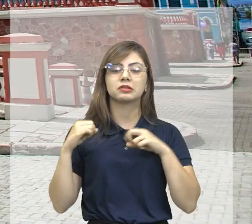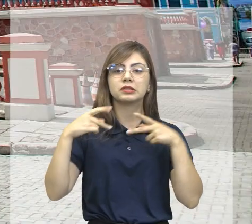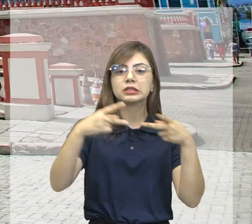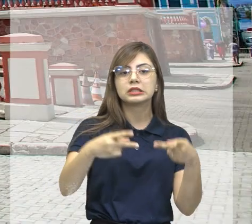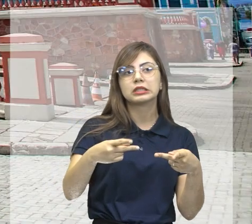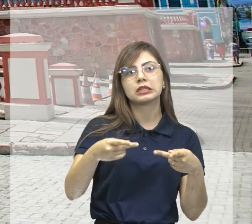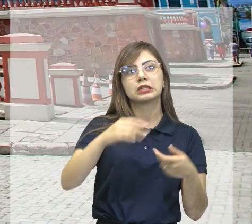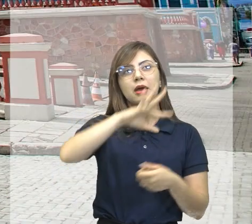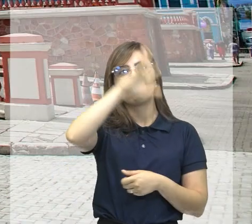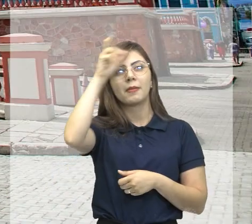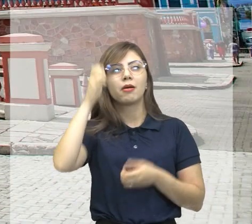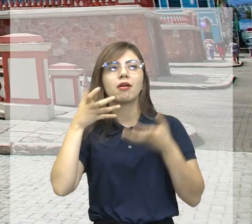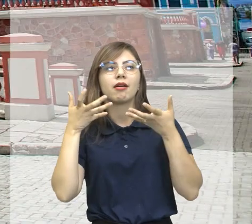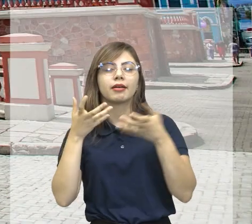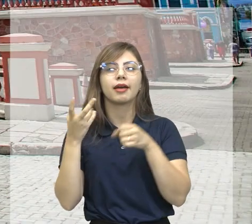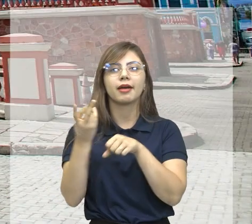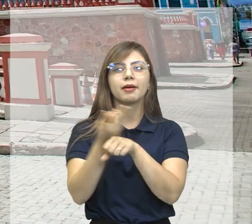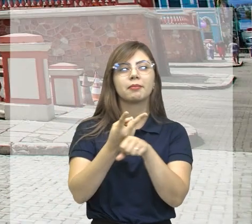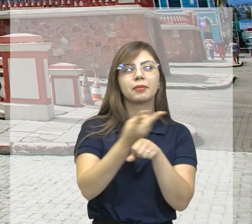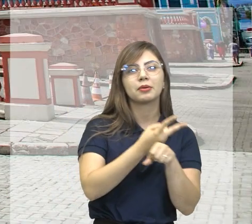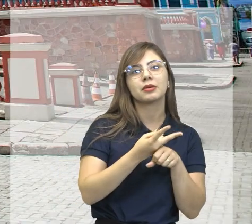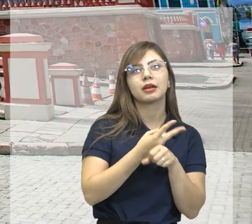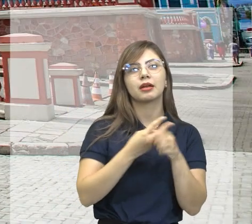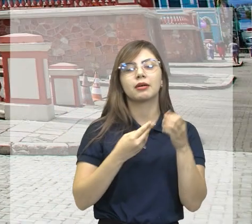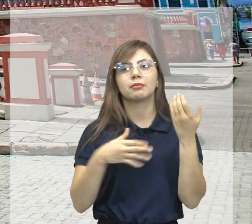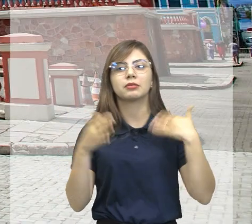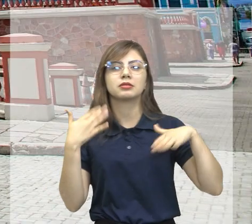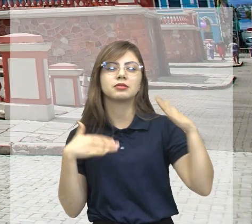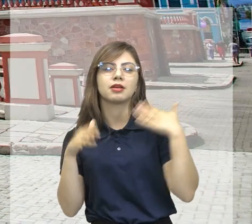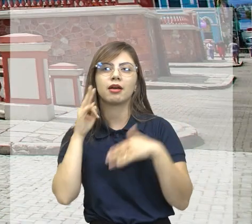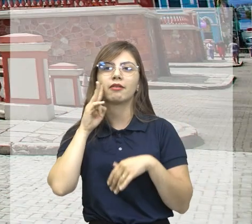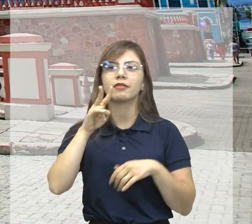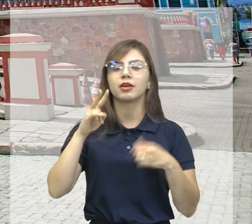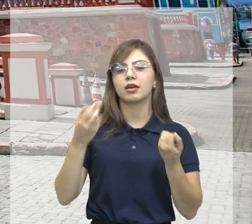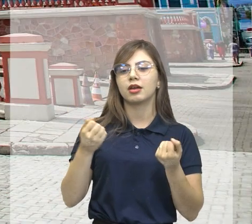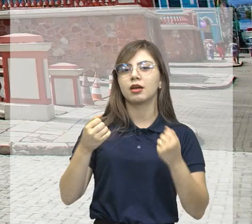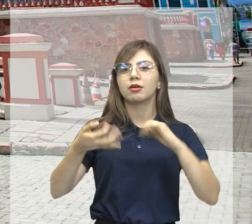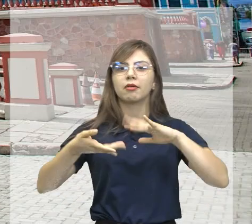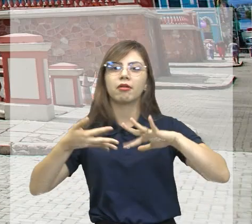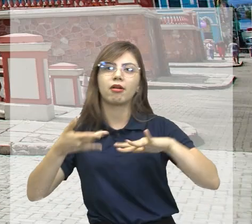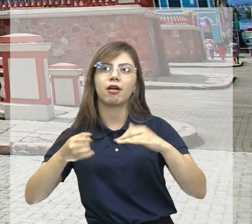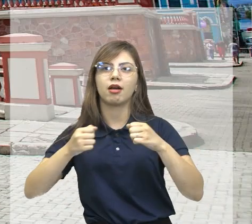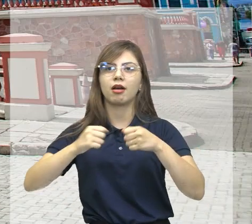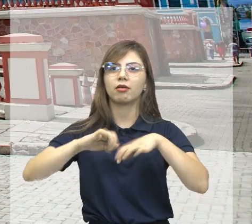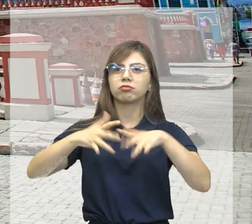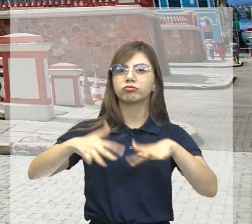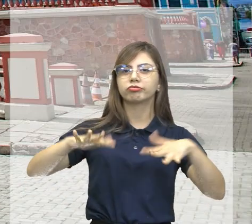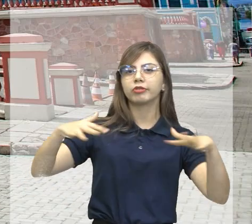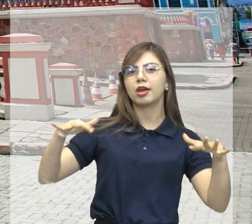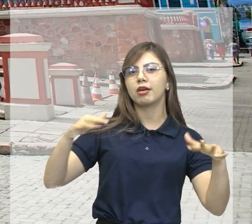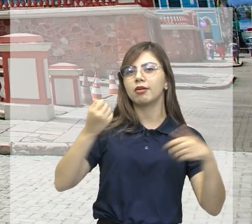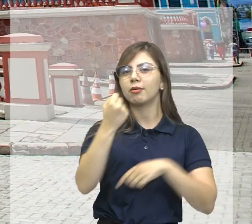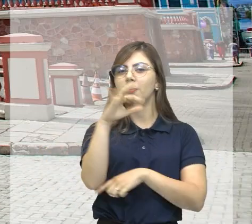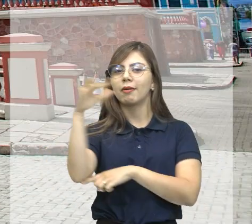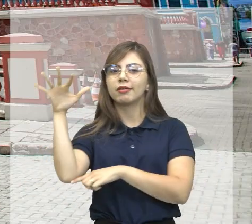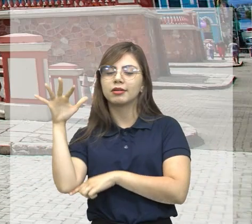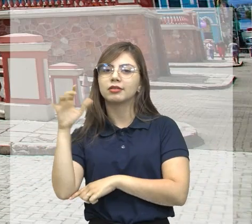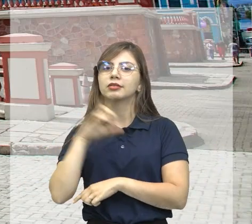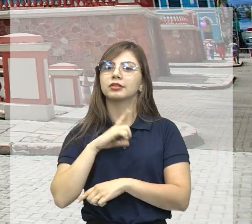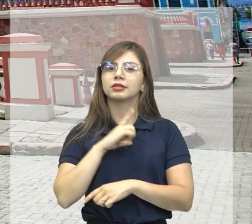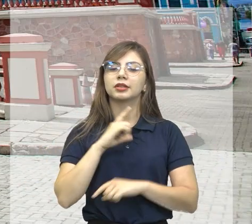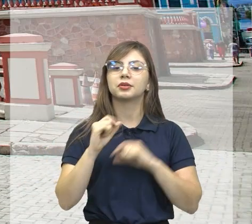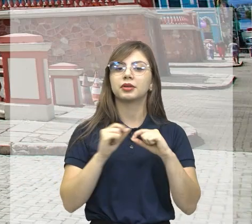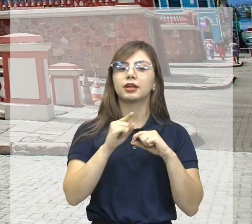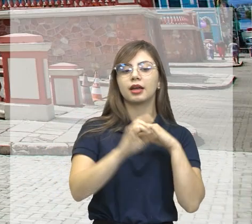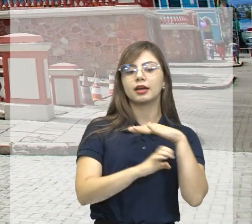querem ir lá na floresta, ver os rios, ver as paisagens. Então, a agência de ecoturismo, né,